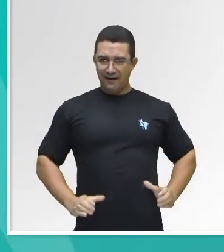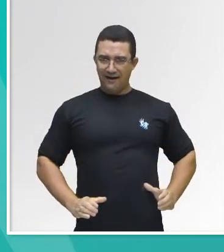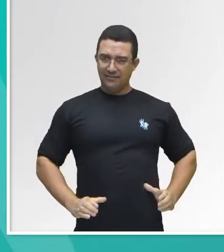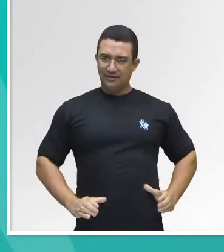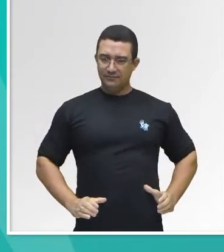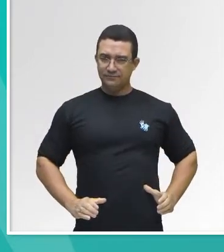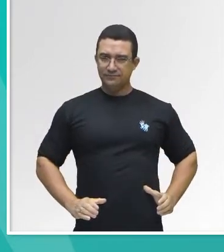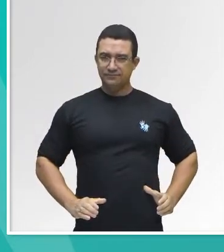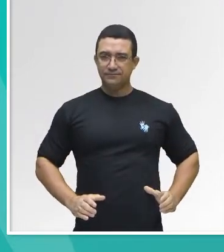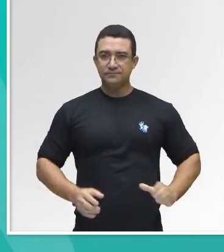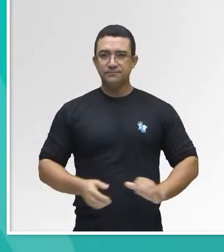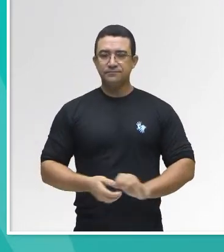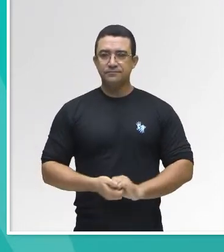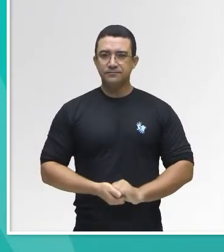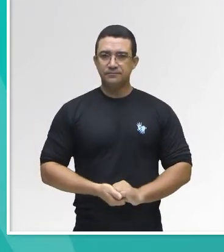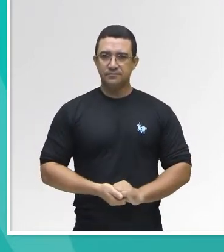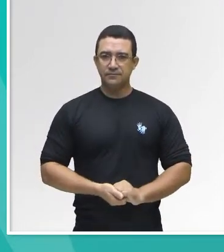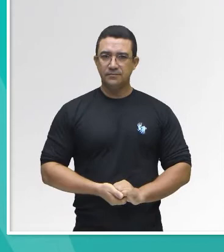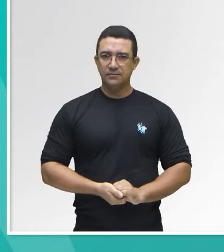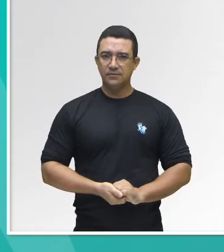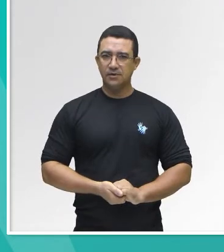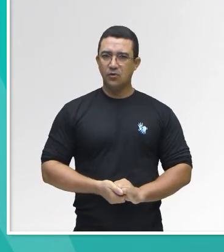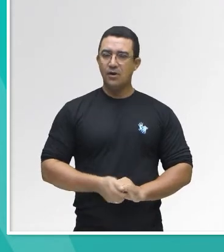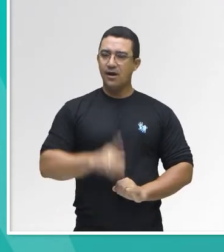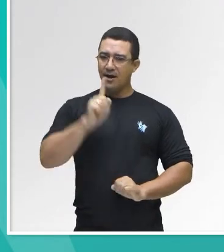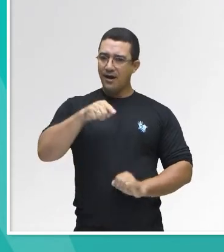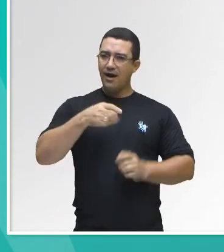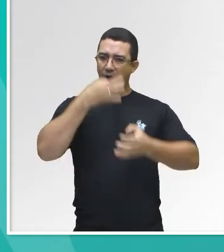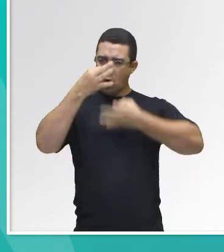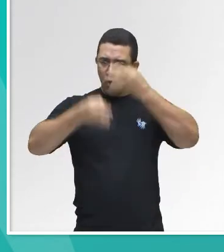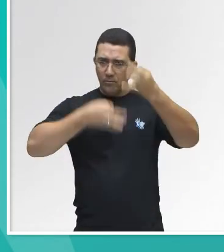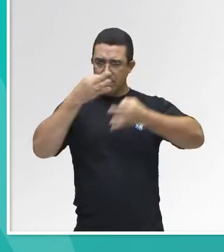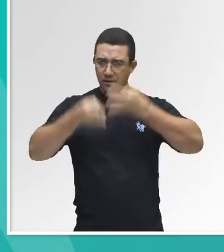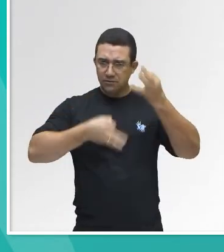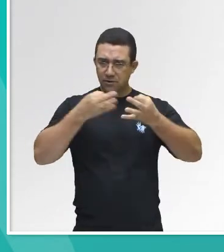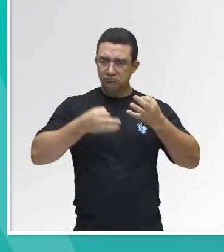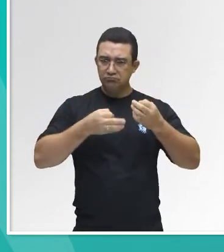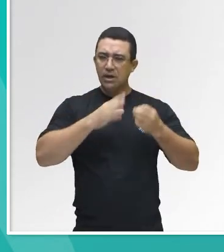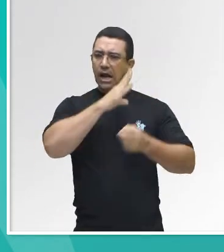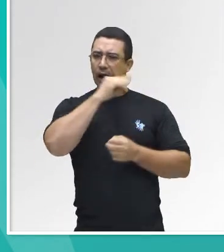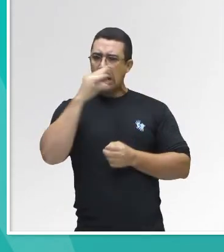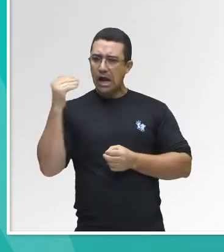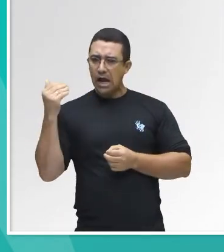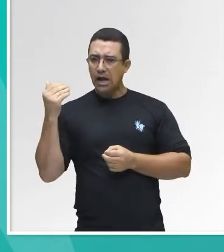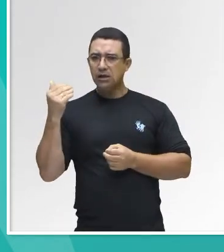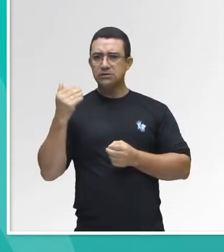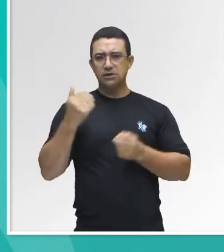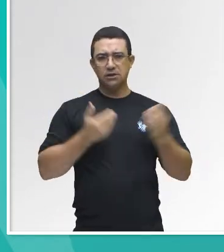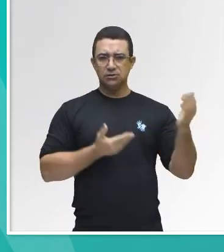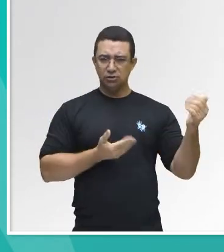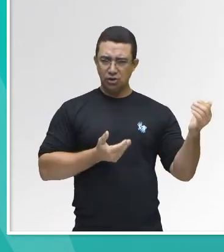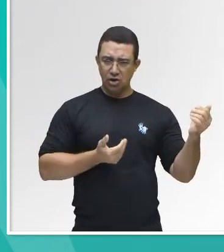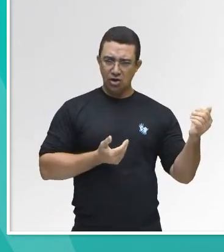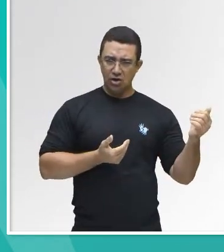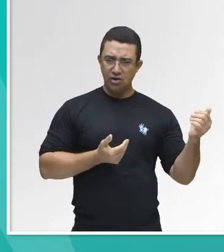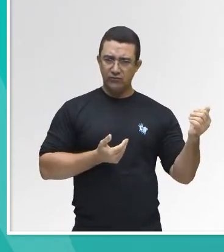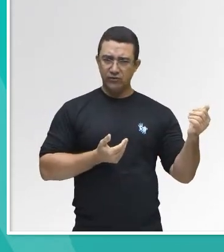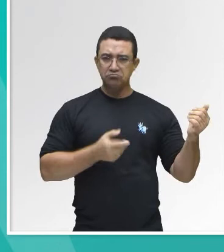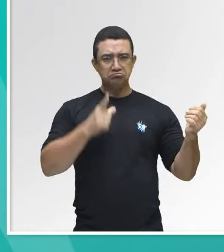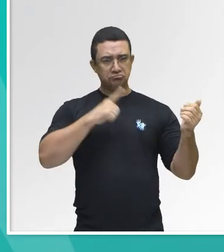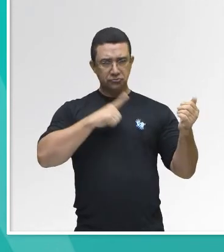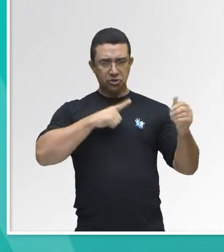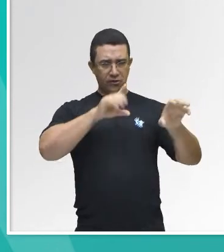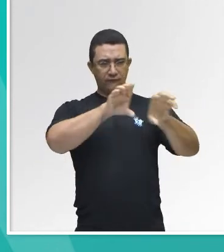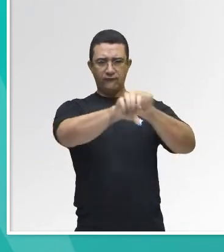coloca, ele argumenta que para uma criança ou um adolescente ter uma